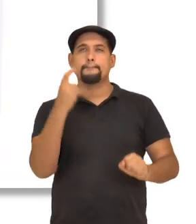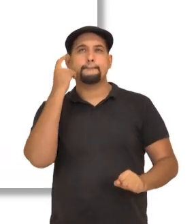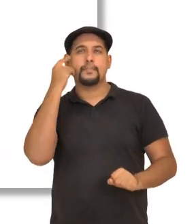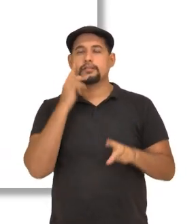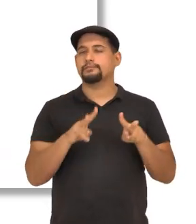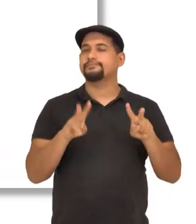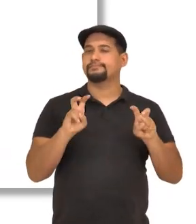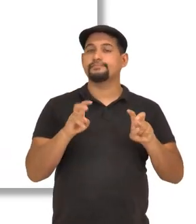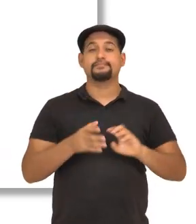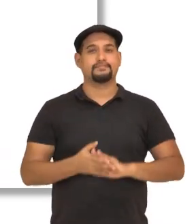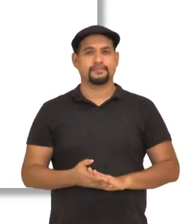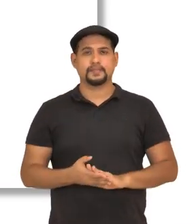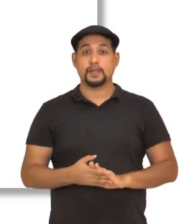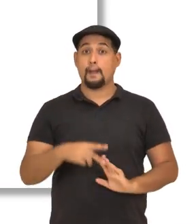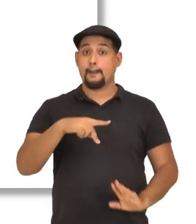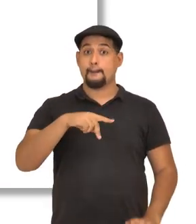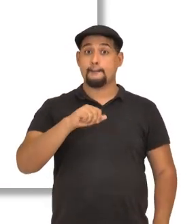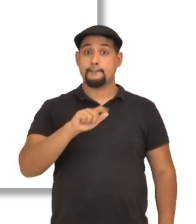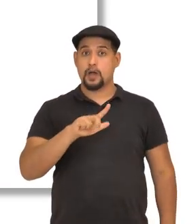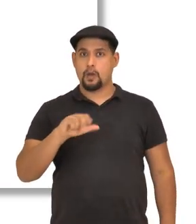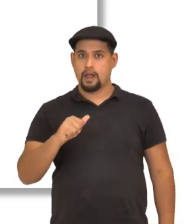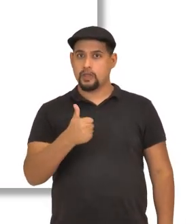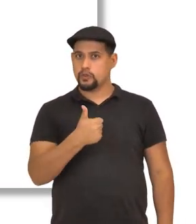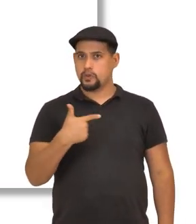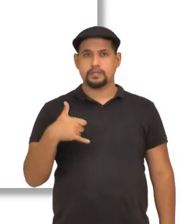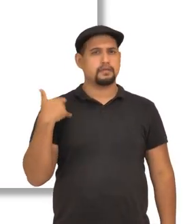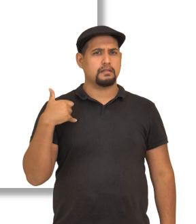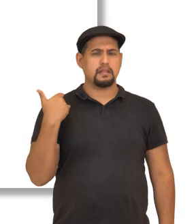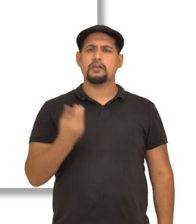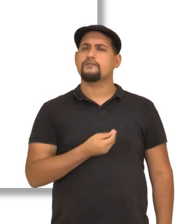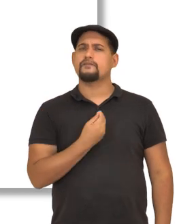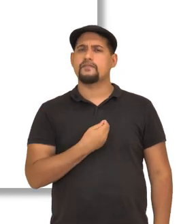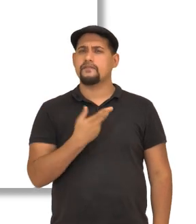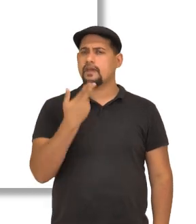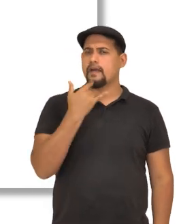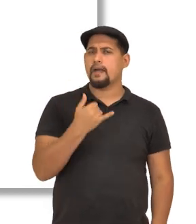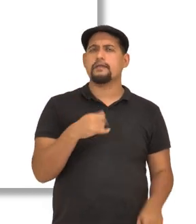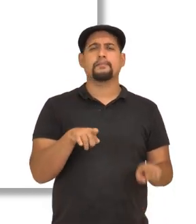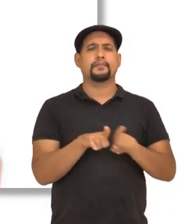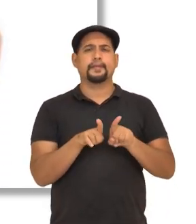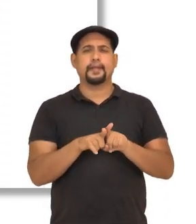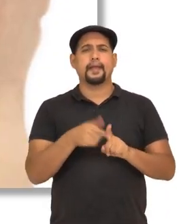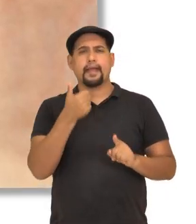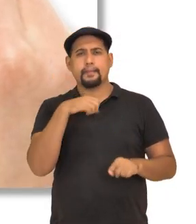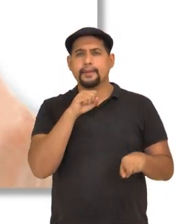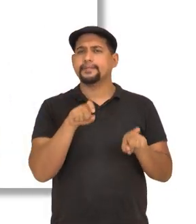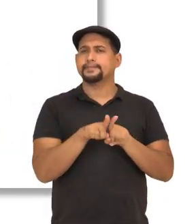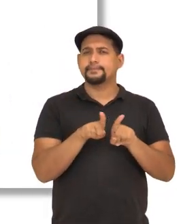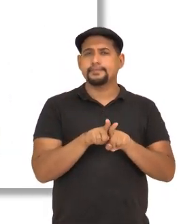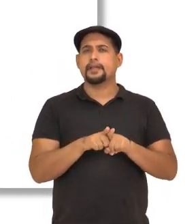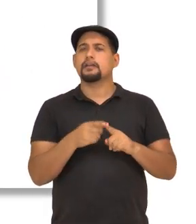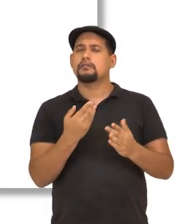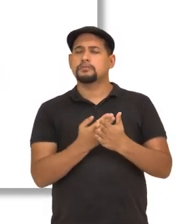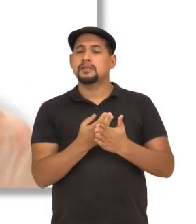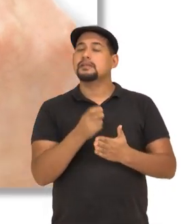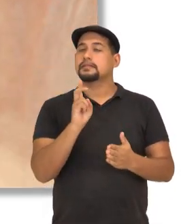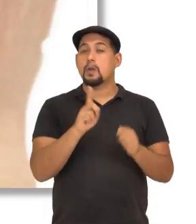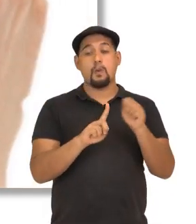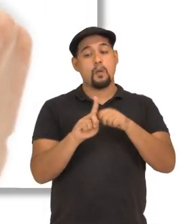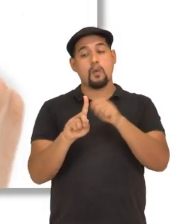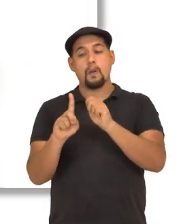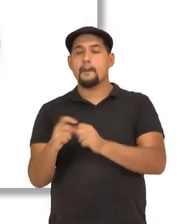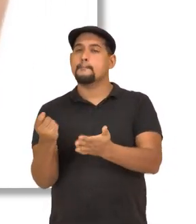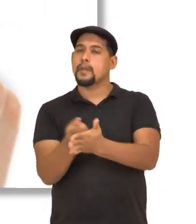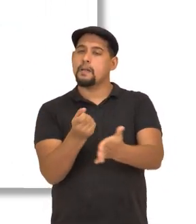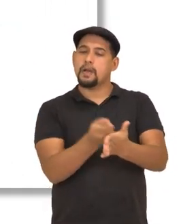sobre a questão. Paula, 14 anos, reside com os pais e é estudante. Todo mês, seus pais dão uma pequena quantia para